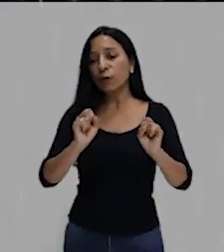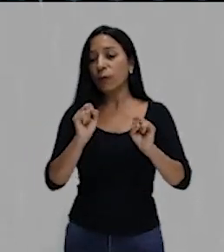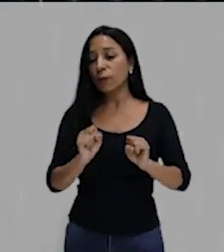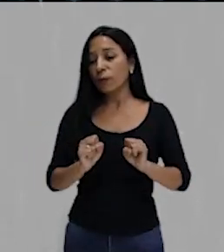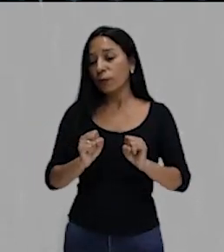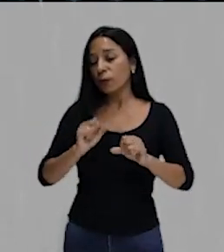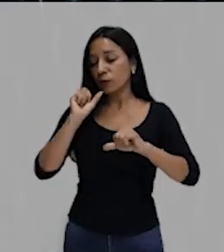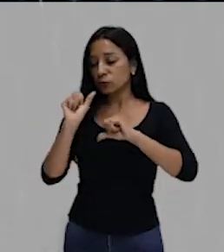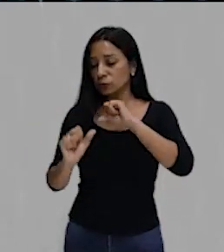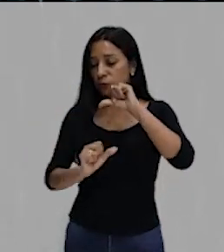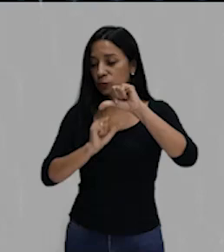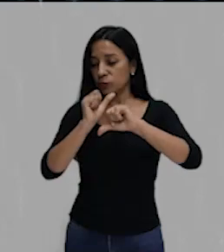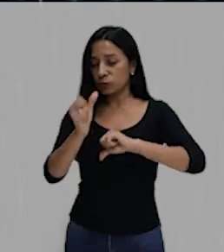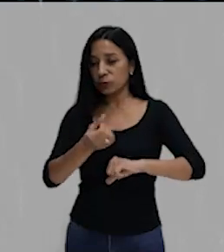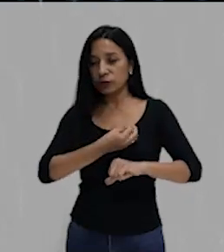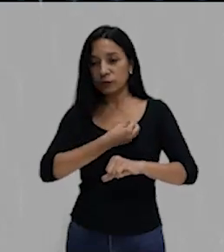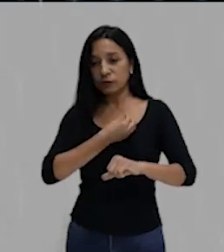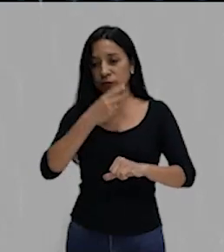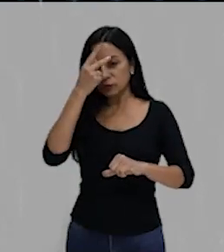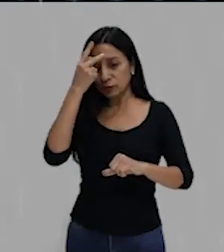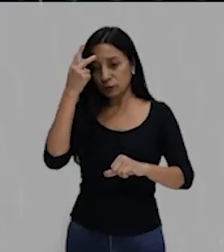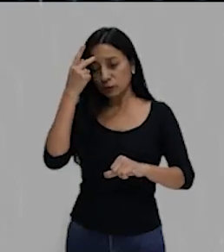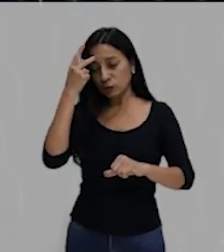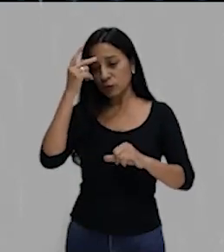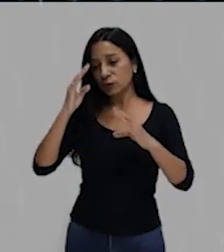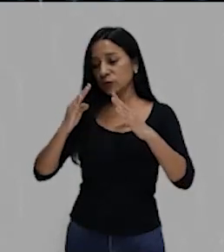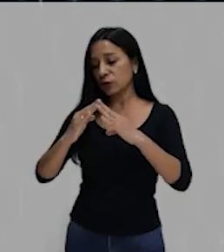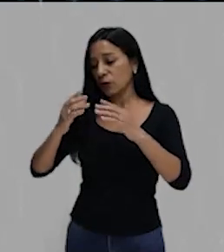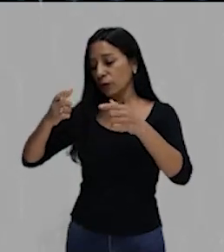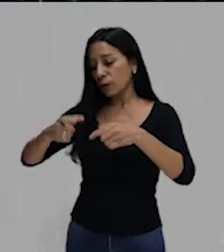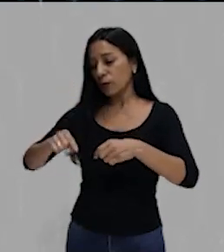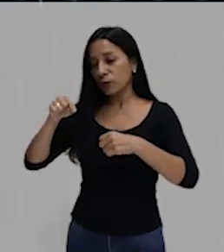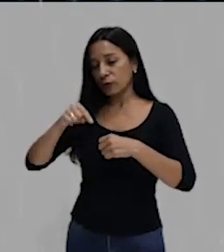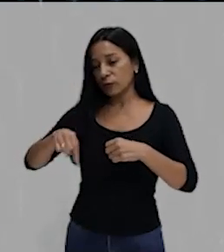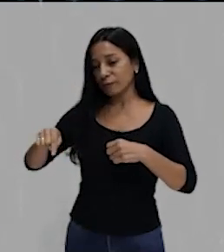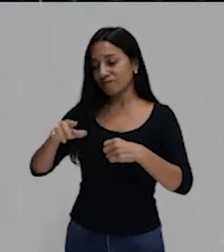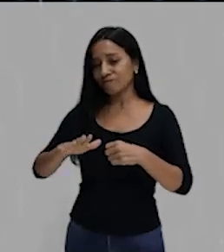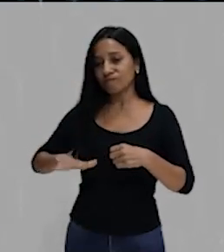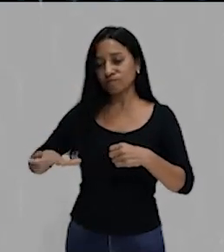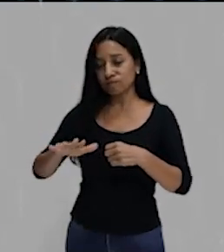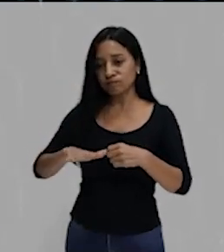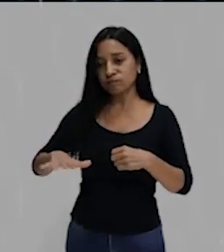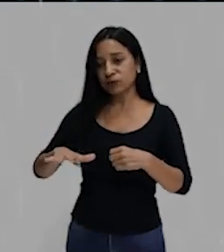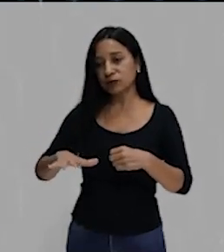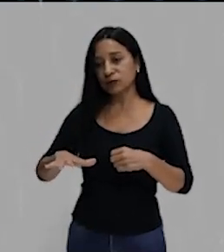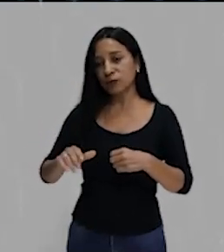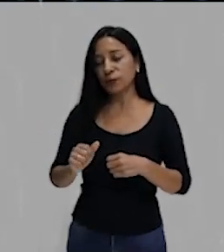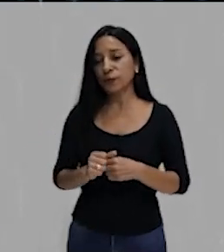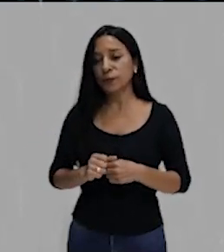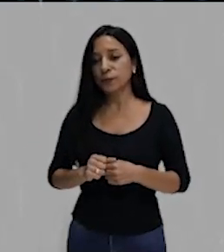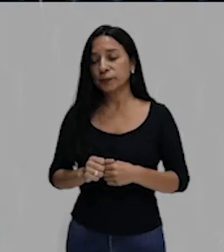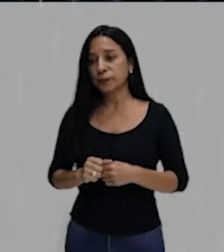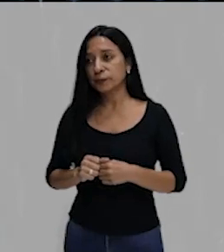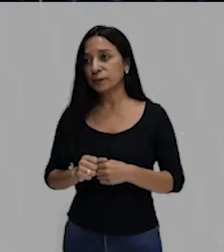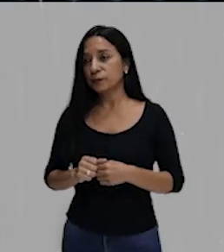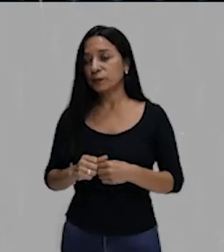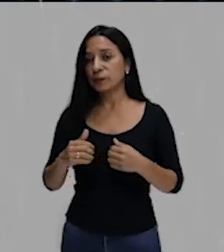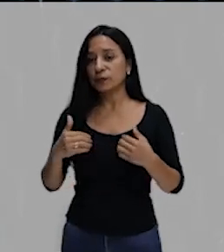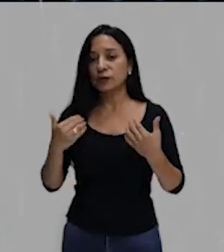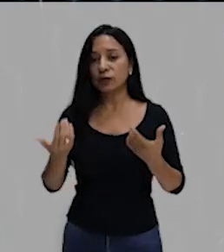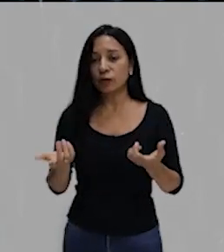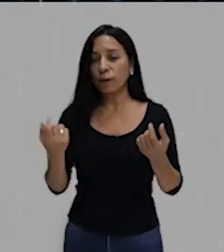vida das pessoas que vivem naquele local ou até mesmo dos seres vivos que vivem naquele local. Então a